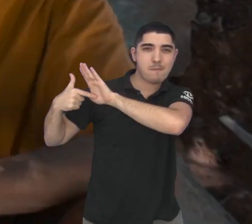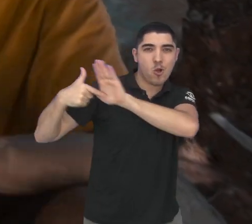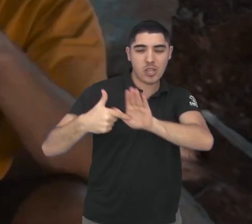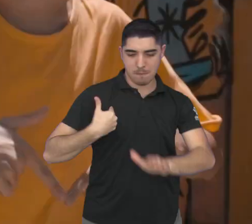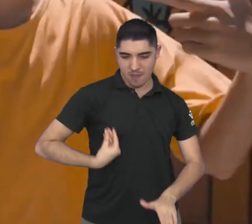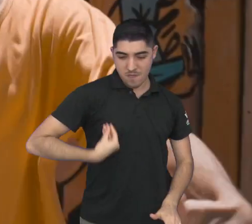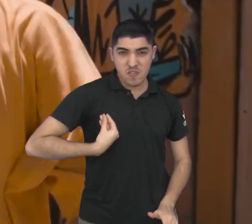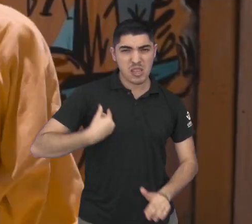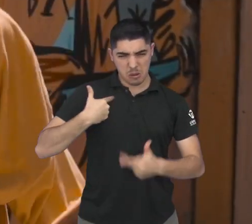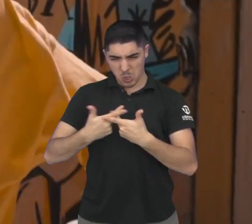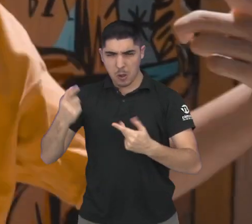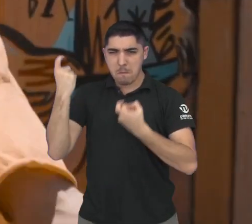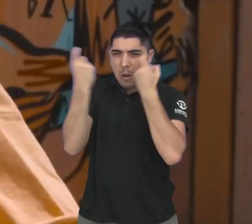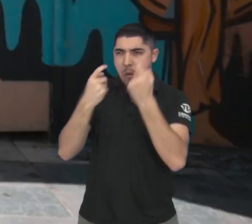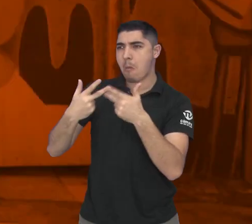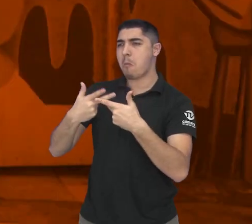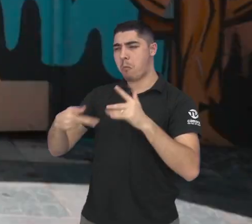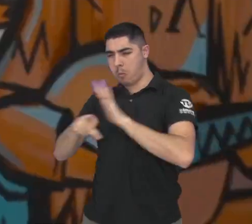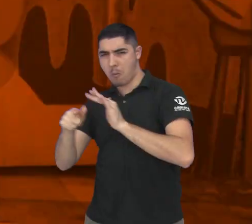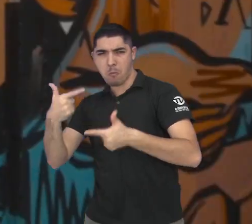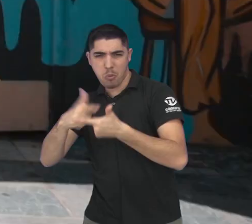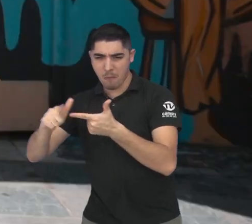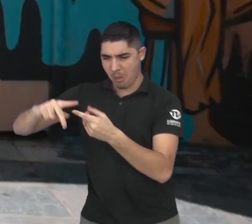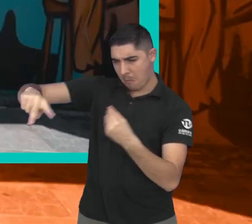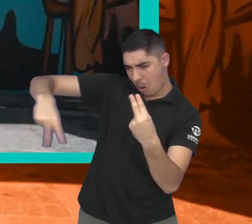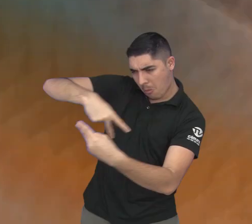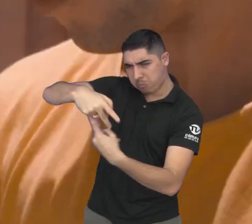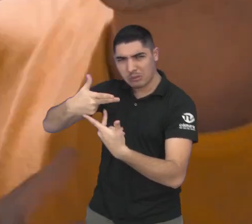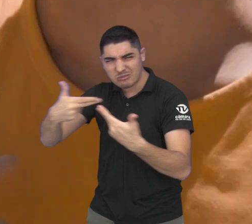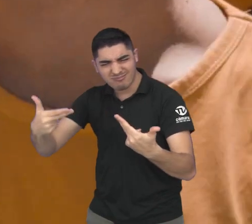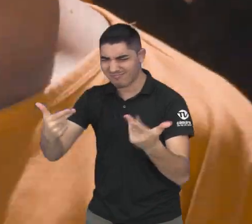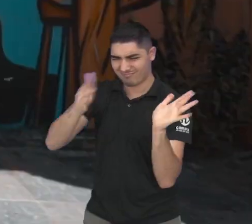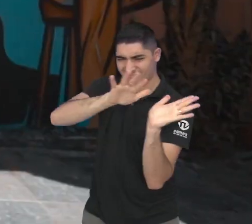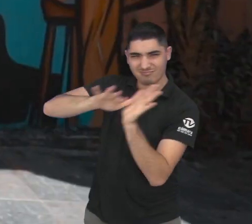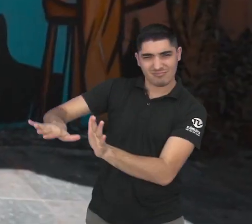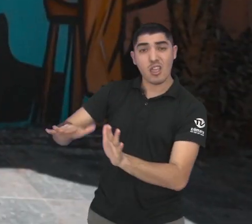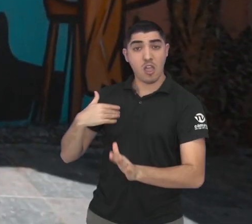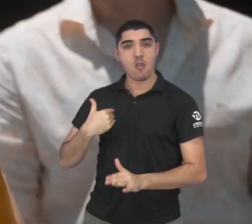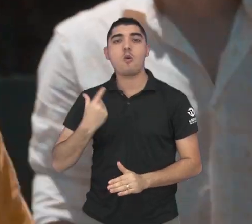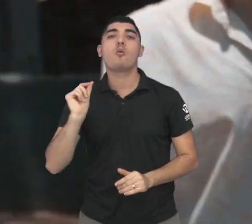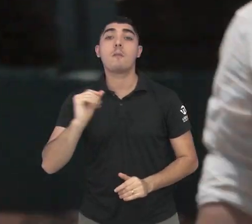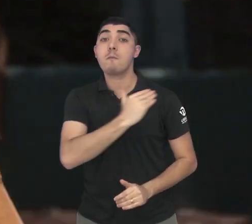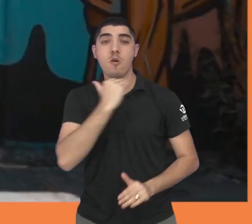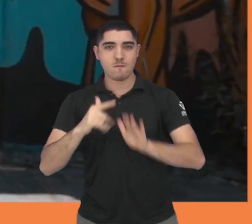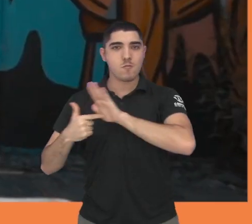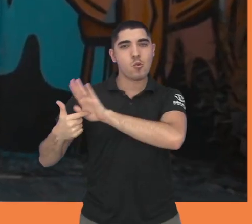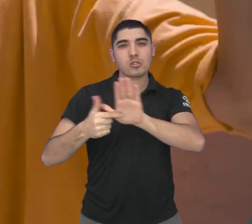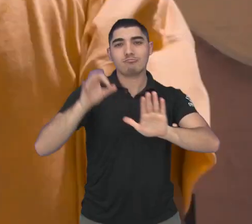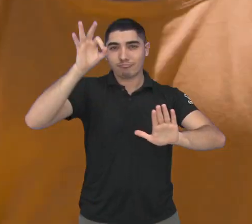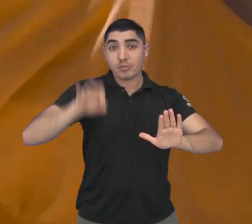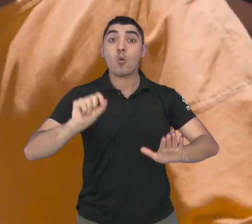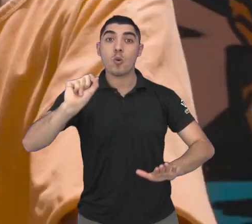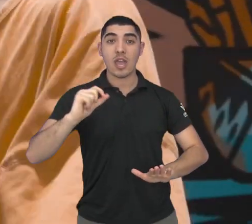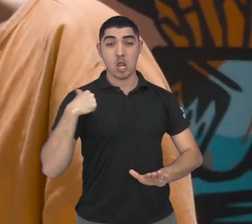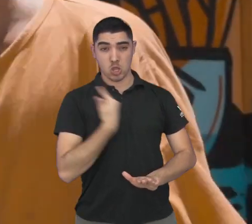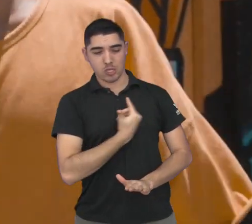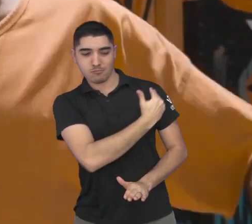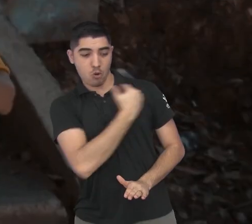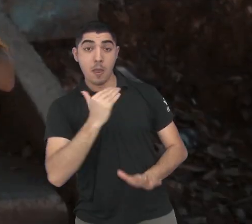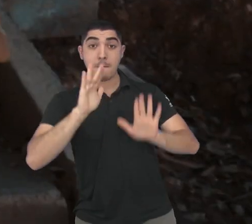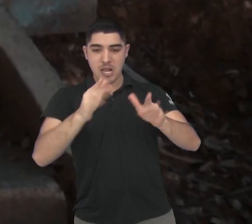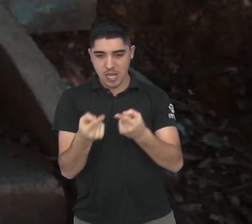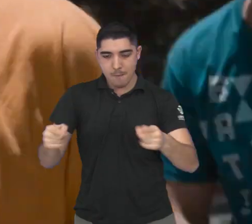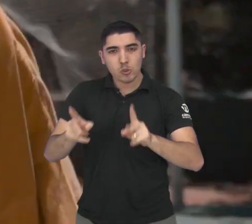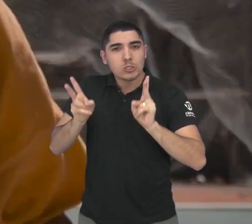brisa astronômica. A gente precisa se nutrir, não só na gastronômica. Quando eu morrer, vou te provar que a música não morre. Pra fechar o ciclo,